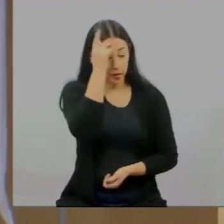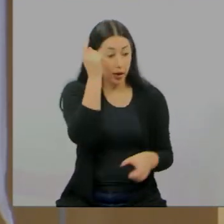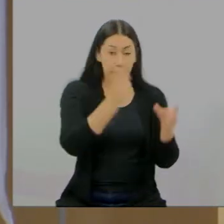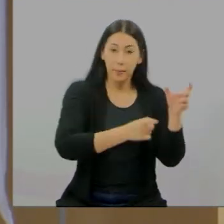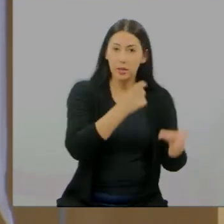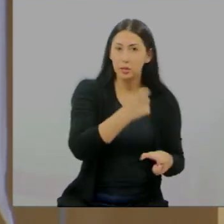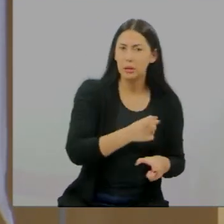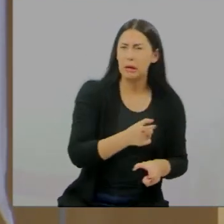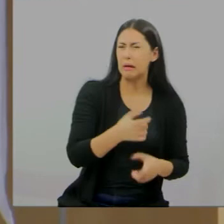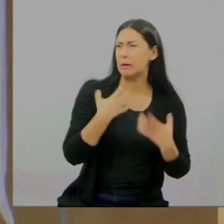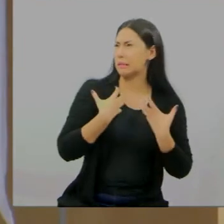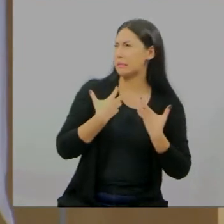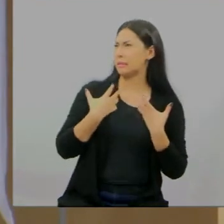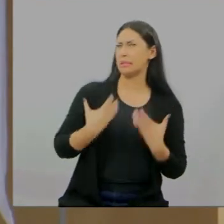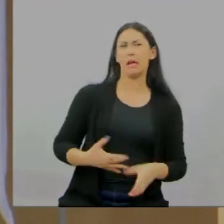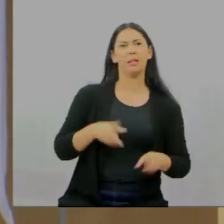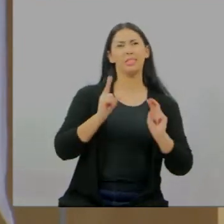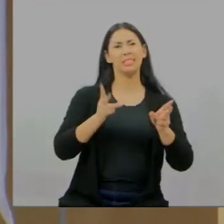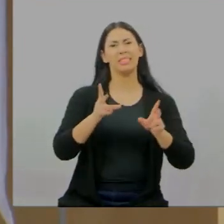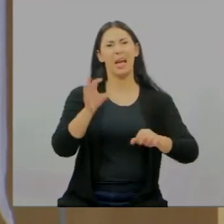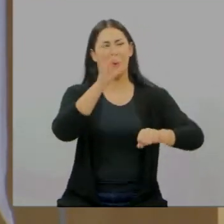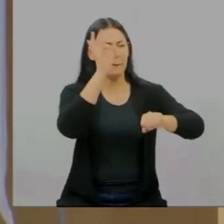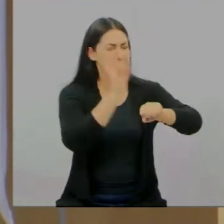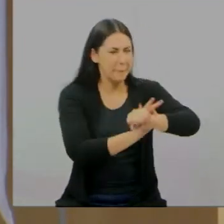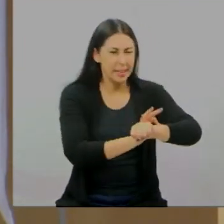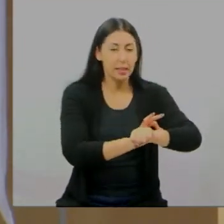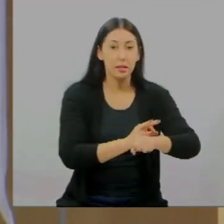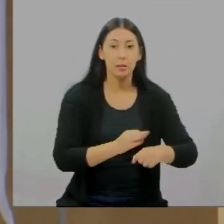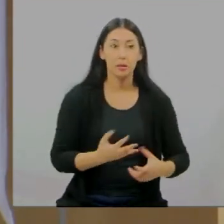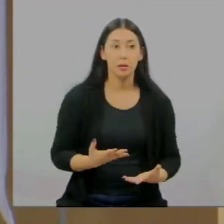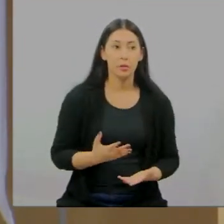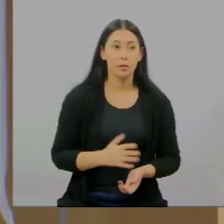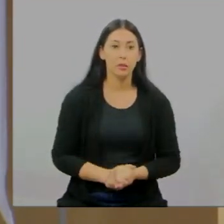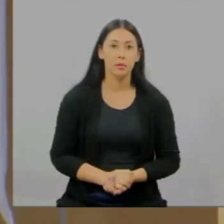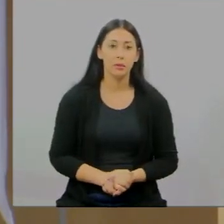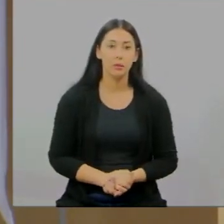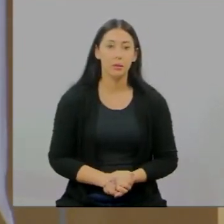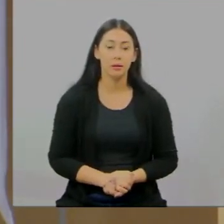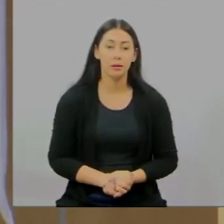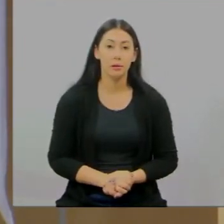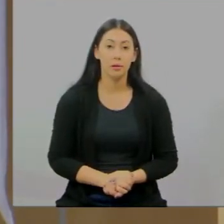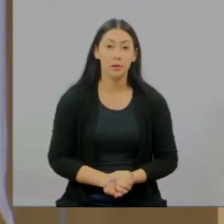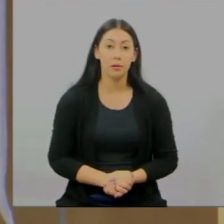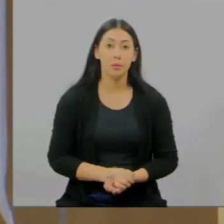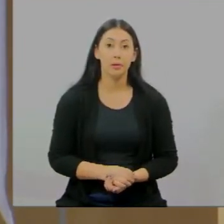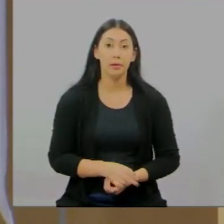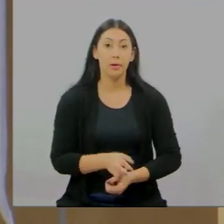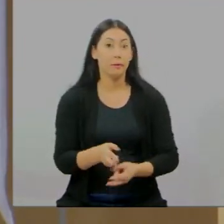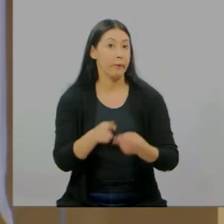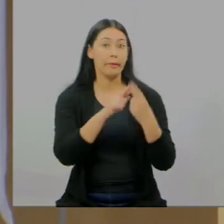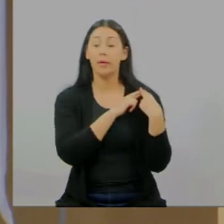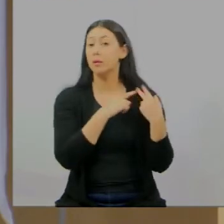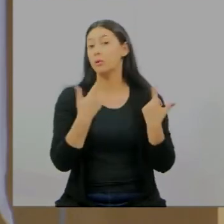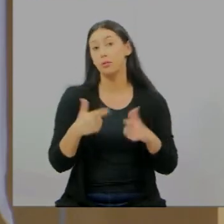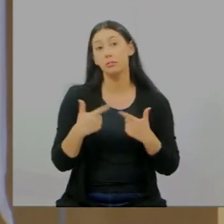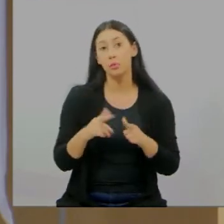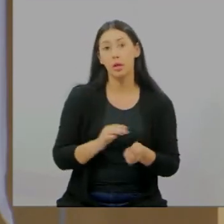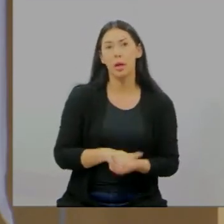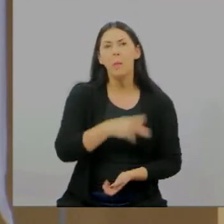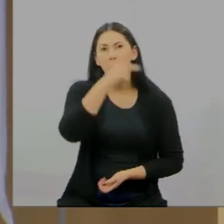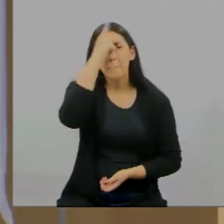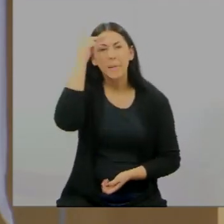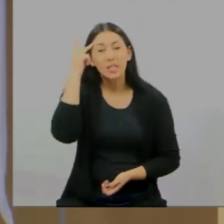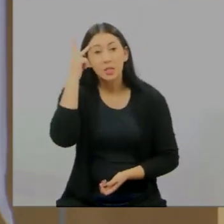de ser picada pela abelha. O animal paga mais uma vez pela irresponsabilidade. Alguém foi lá e